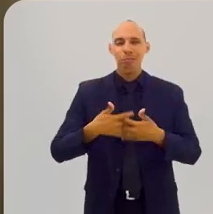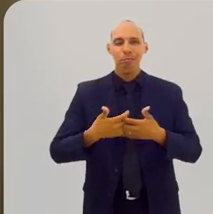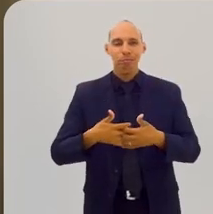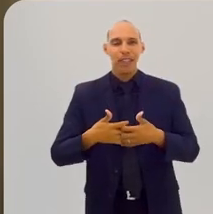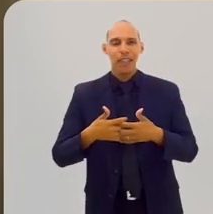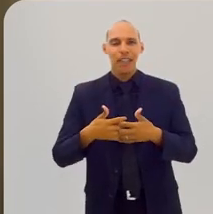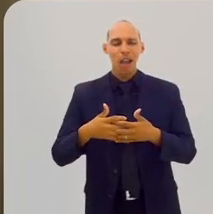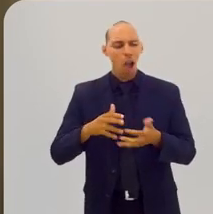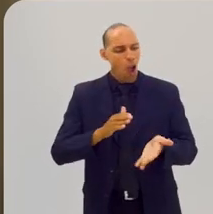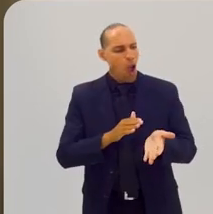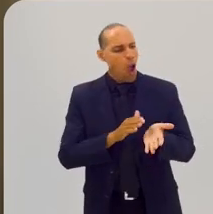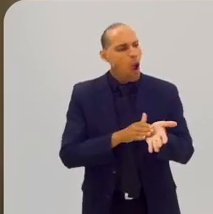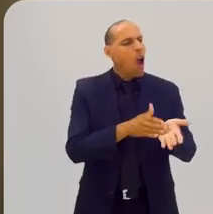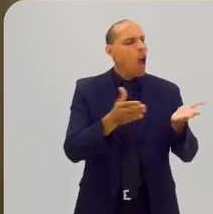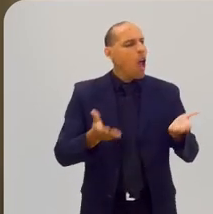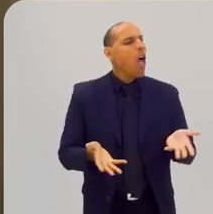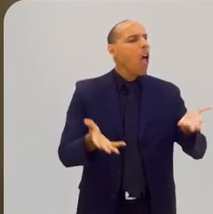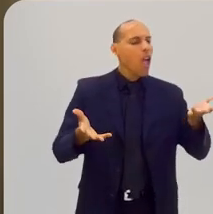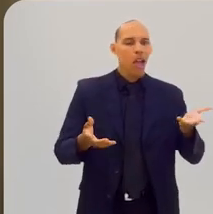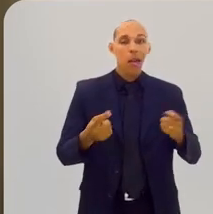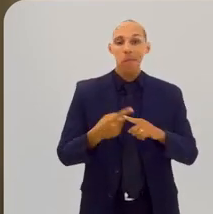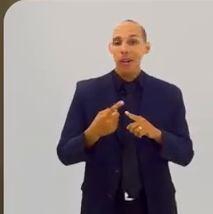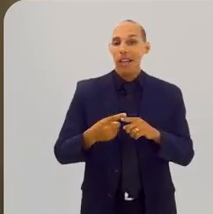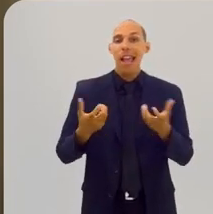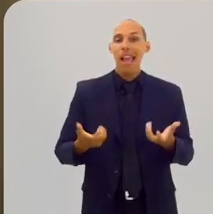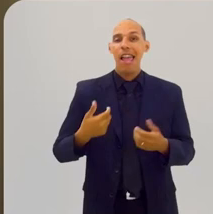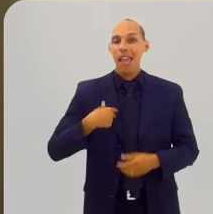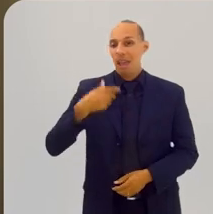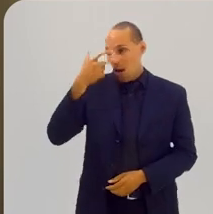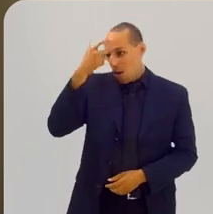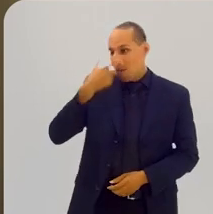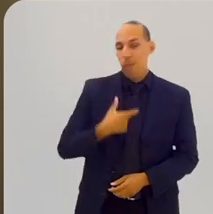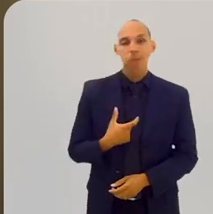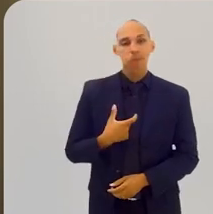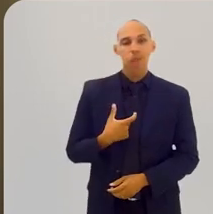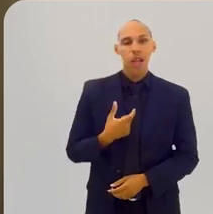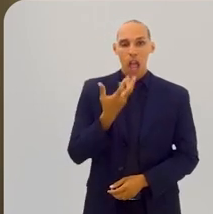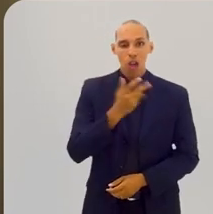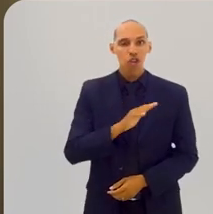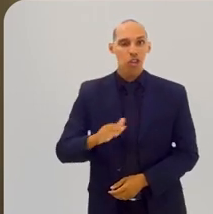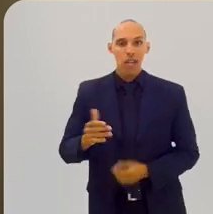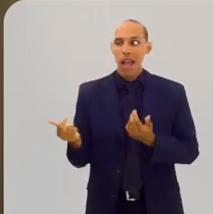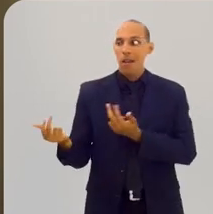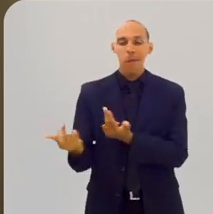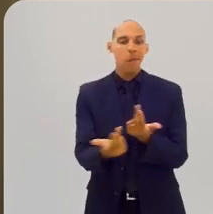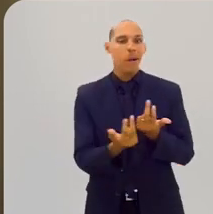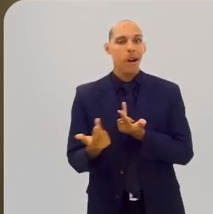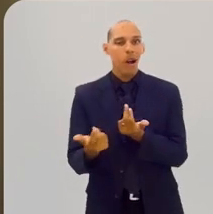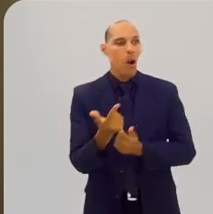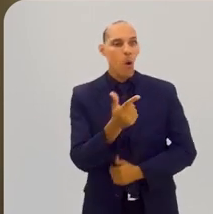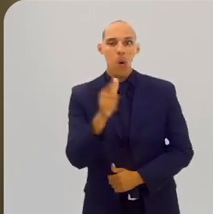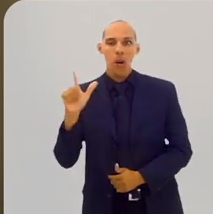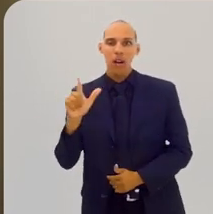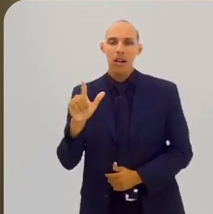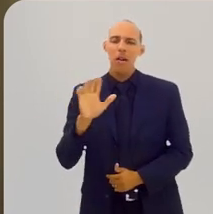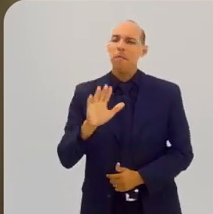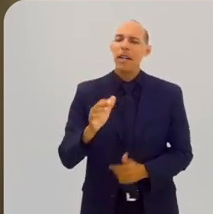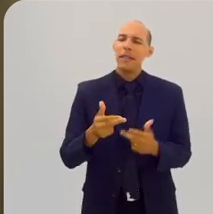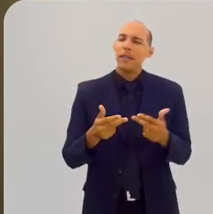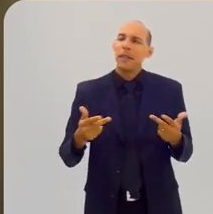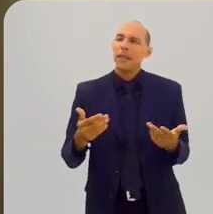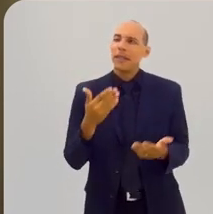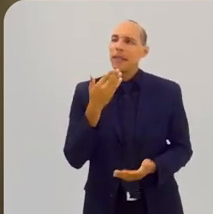por eu ser uma criança parecida com as outras hoje eu vejo assim e sei lá eu tinha umas coisas